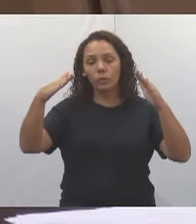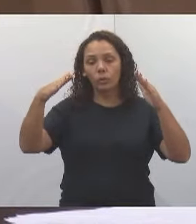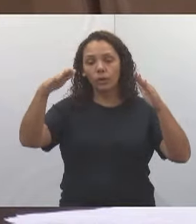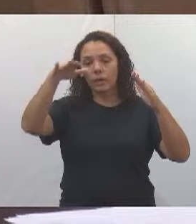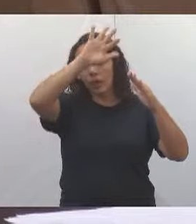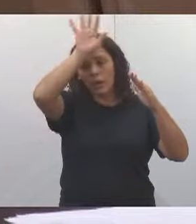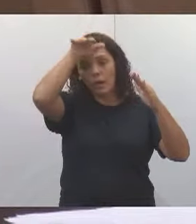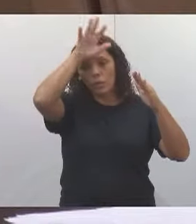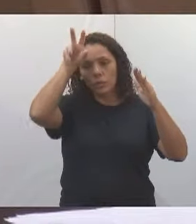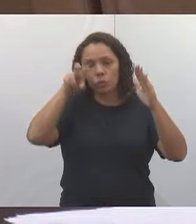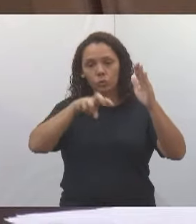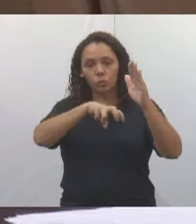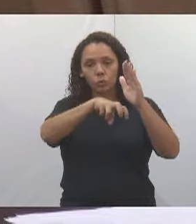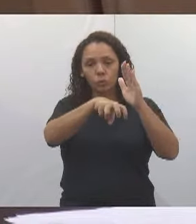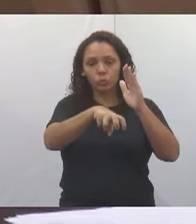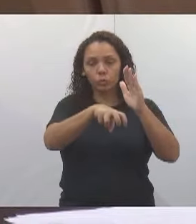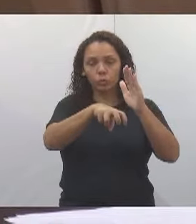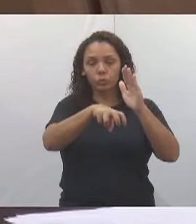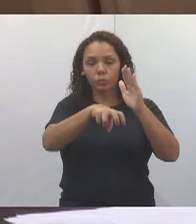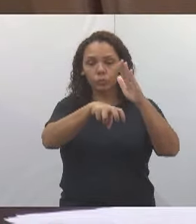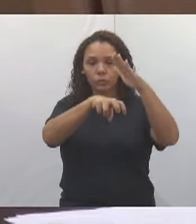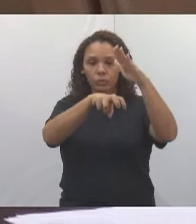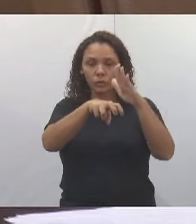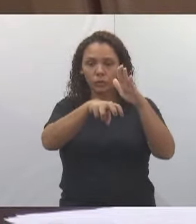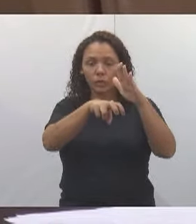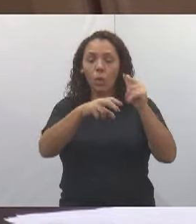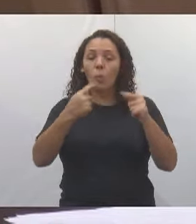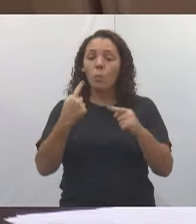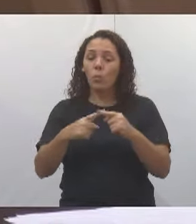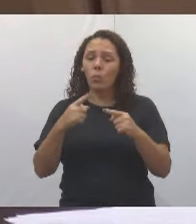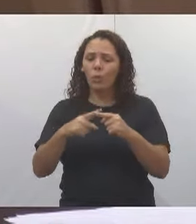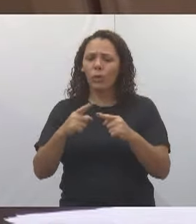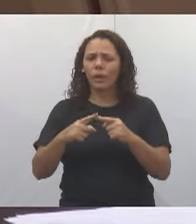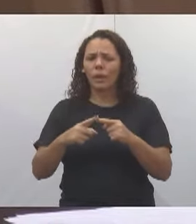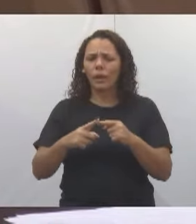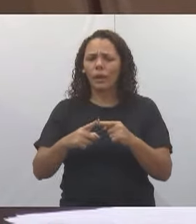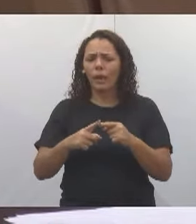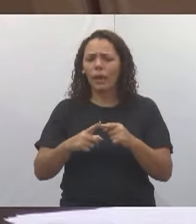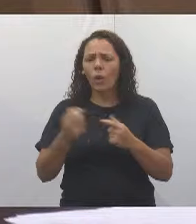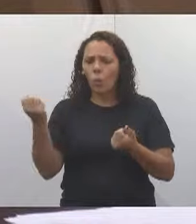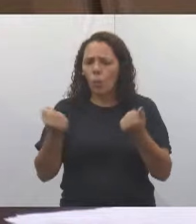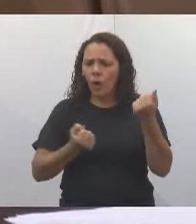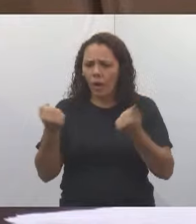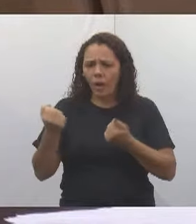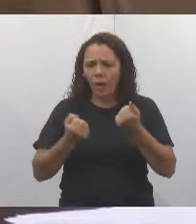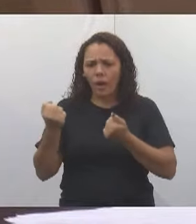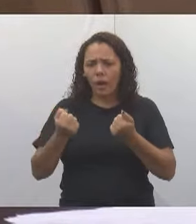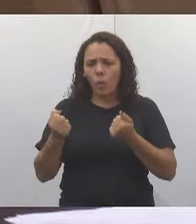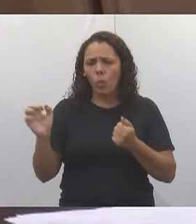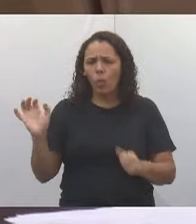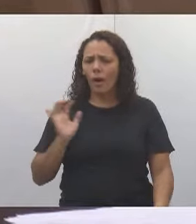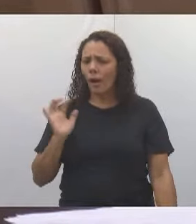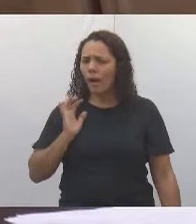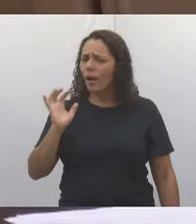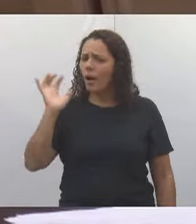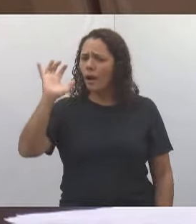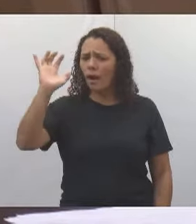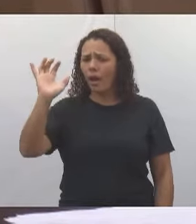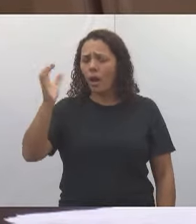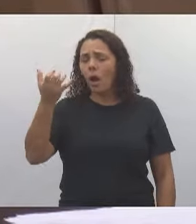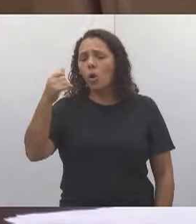é judiação. O valor que é uma ambulância, o valor que é um transporte, e a gente sabe que o veículo no tempo,